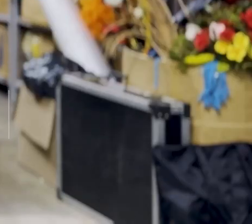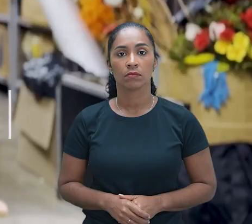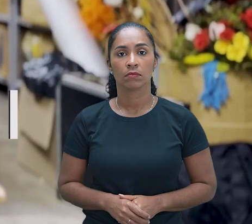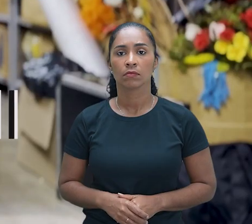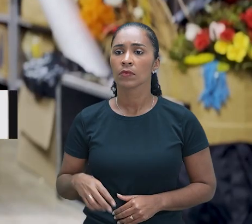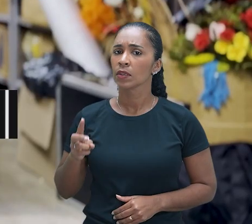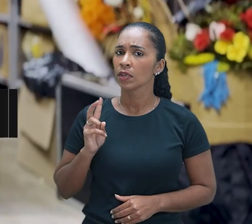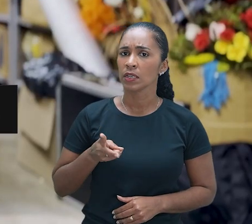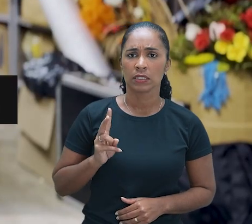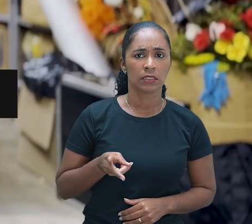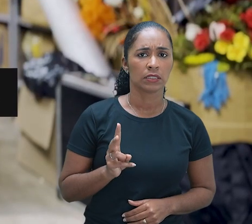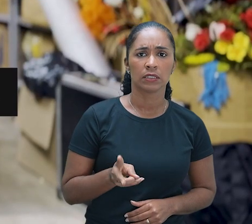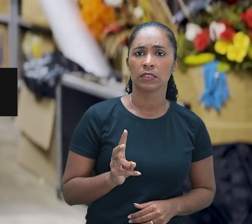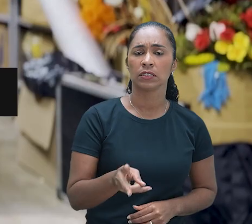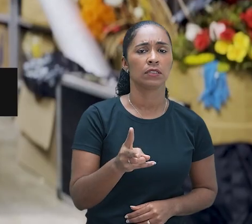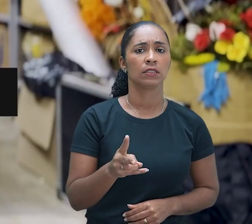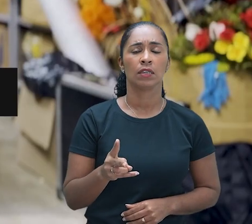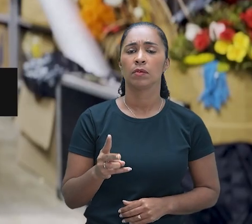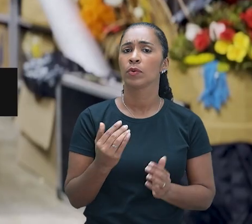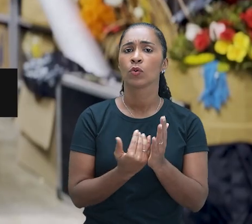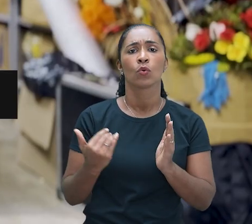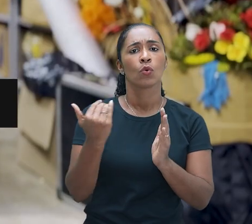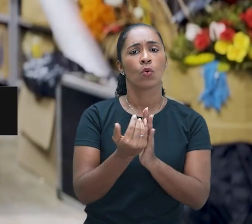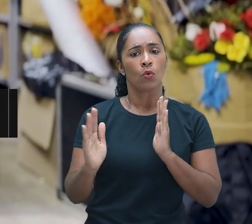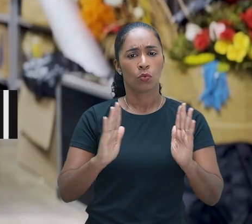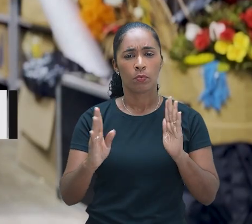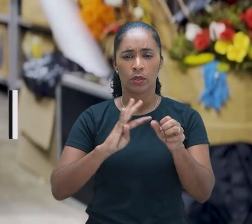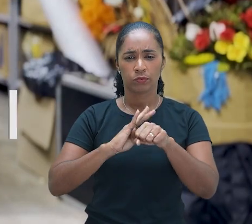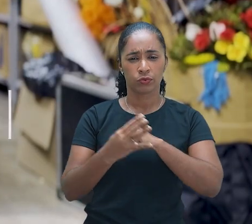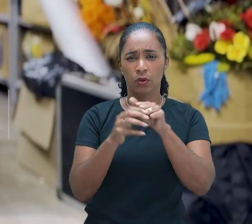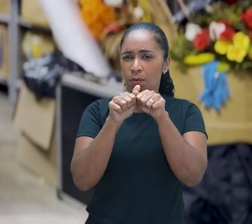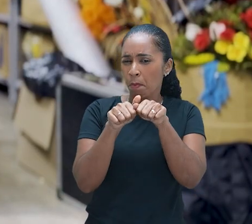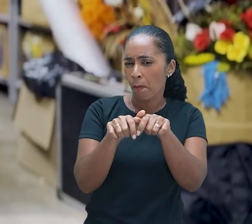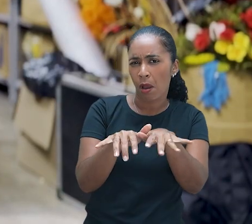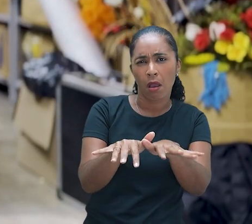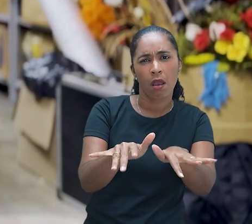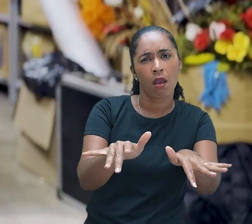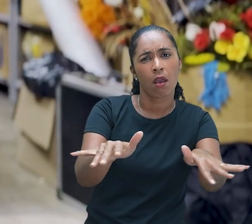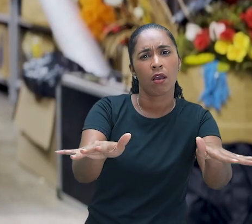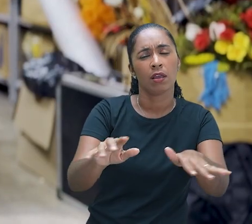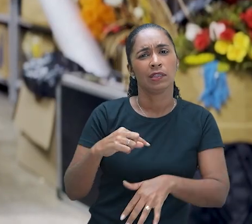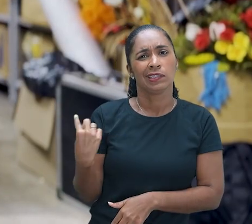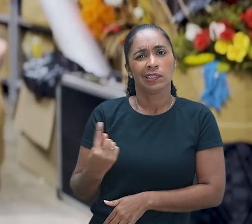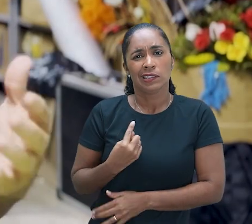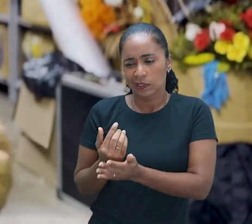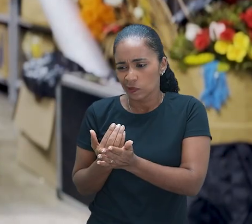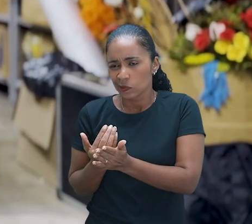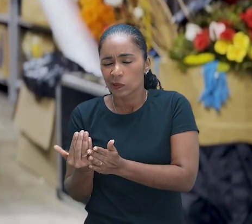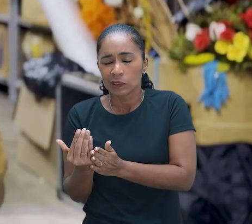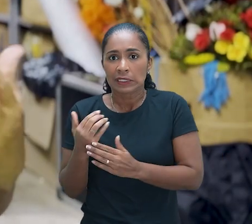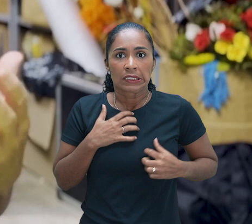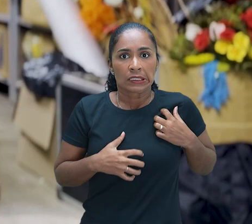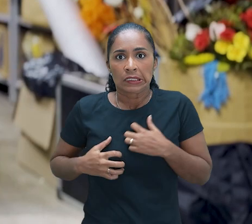E cada vez mais que a pandemia avançava, mais a gente, nesse começo,